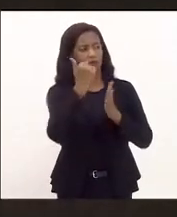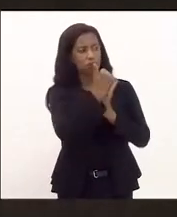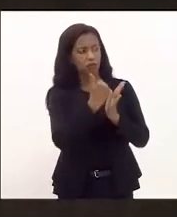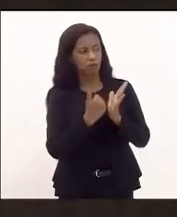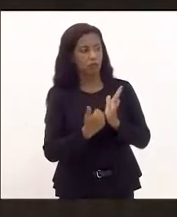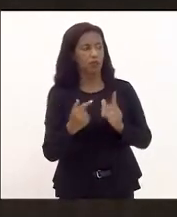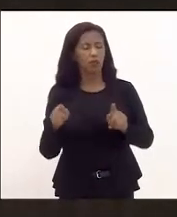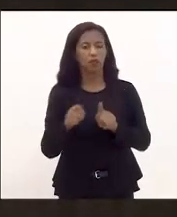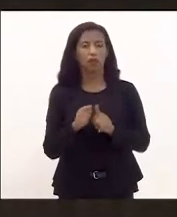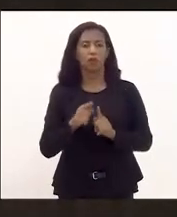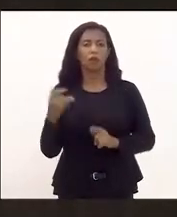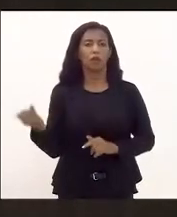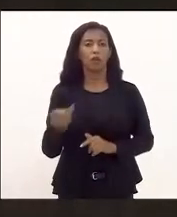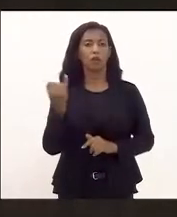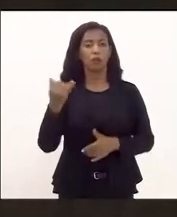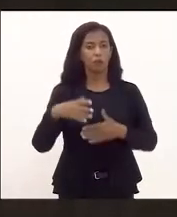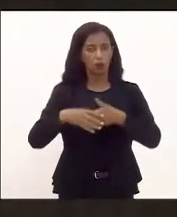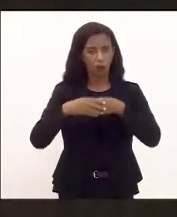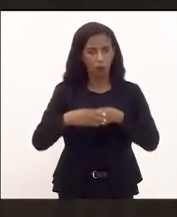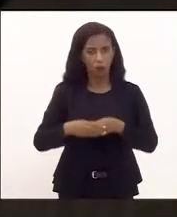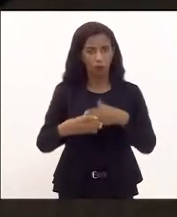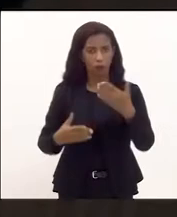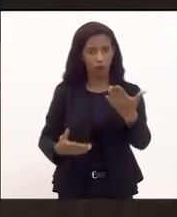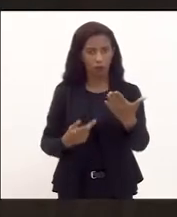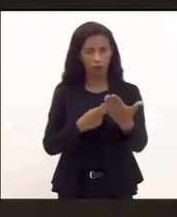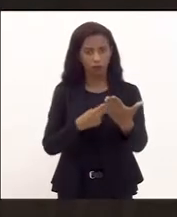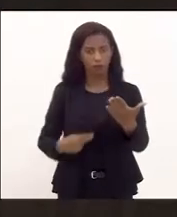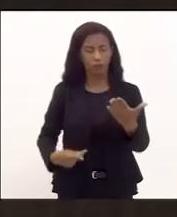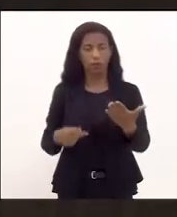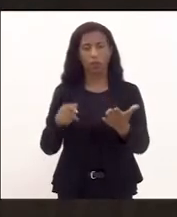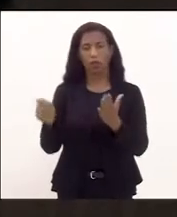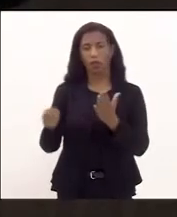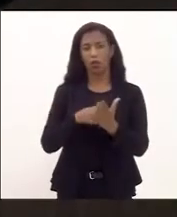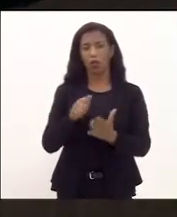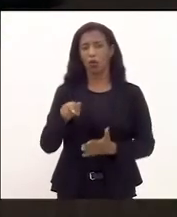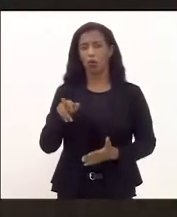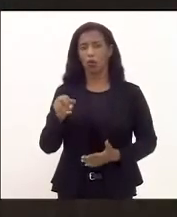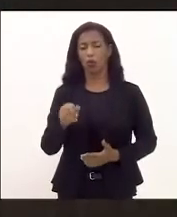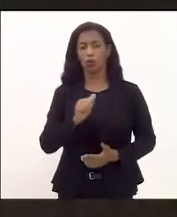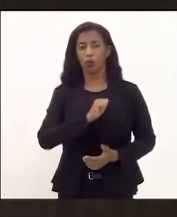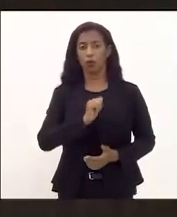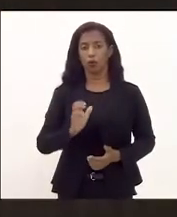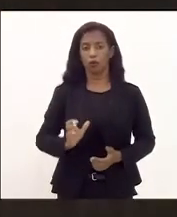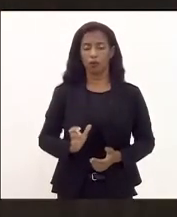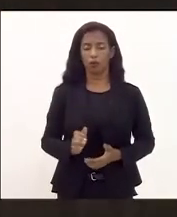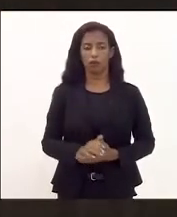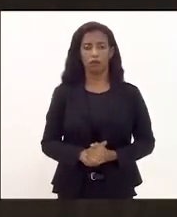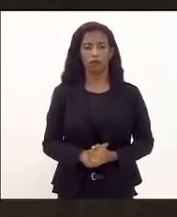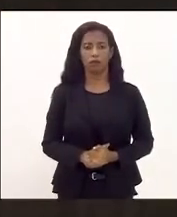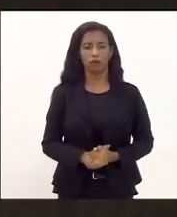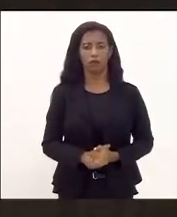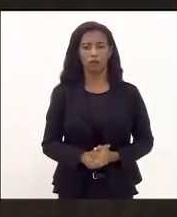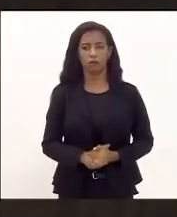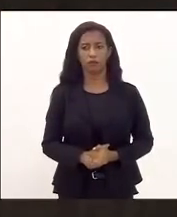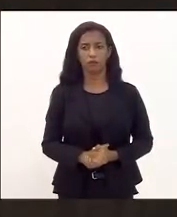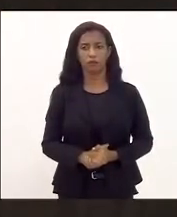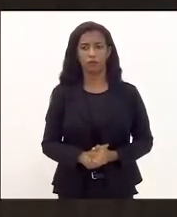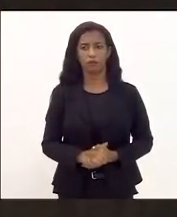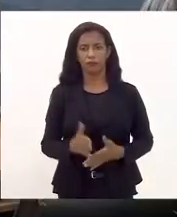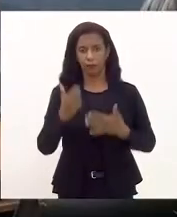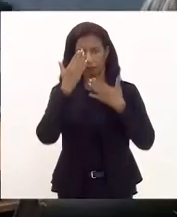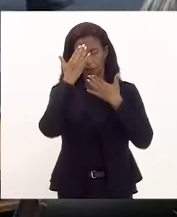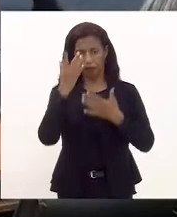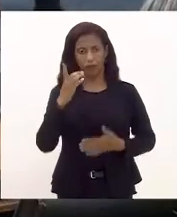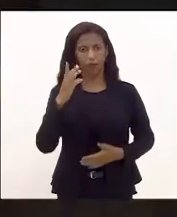sobretudo, a importância da matéria e cumprimentar a Vossa Excelência e o outro autor, que é o deputado André Ciliano, nosso presidente. Obrigado,